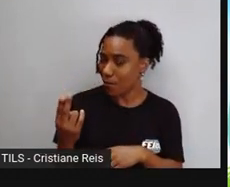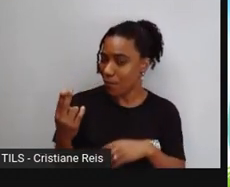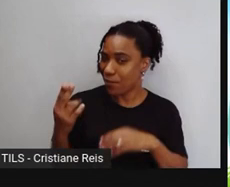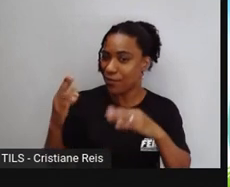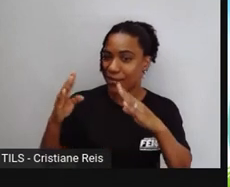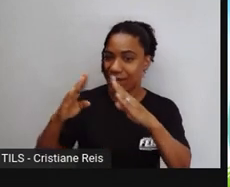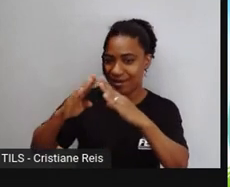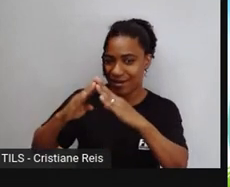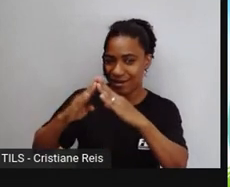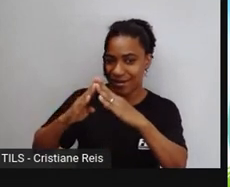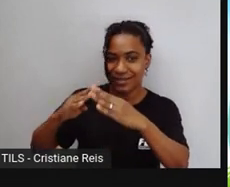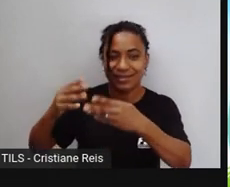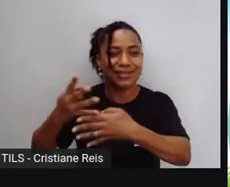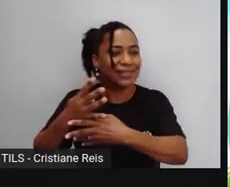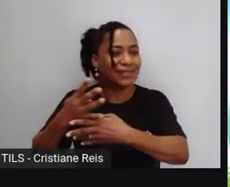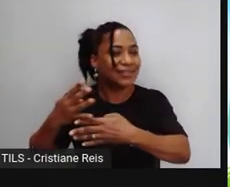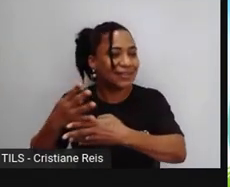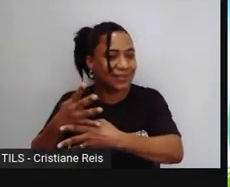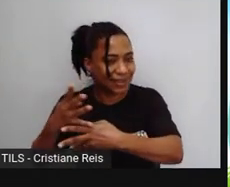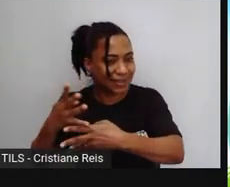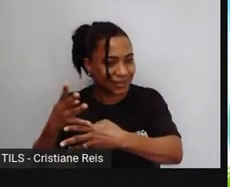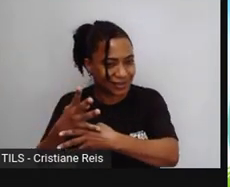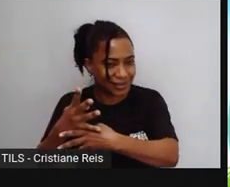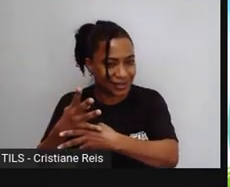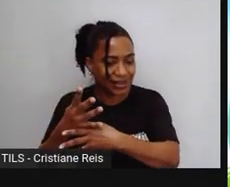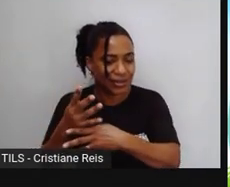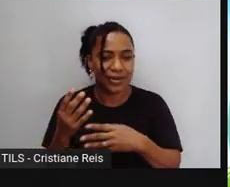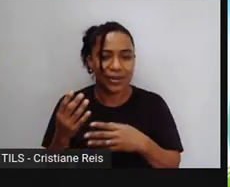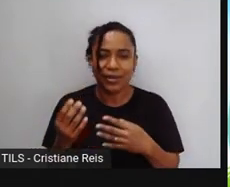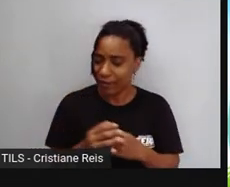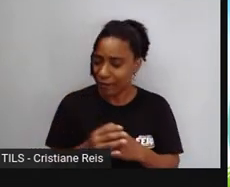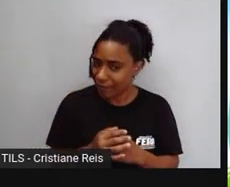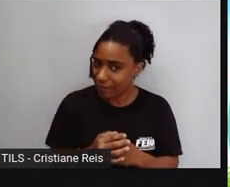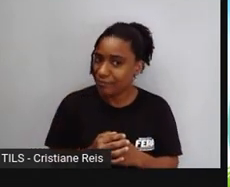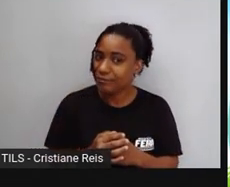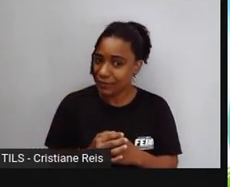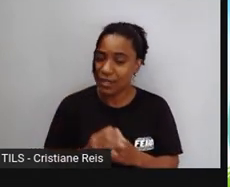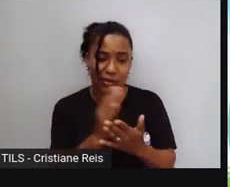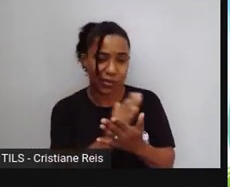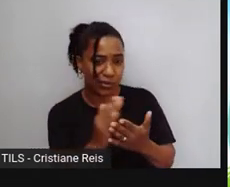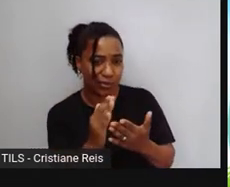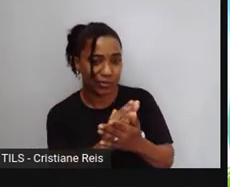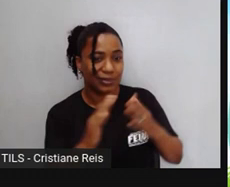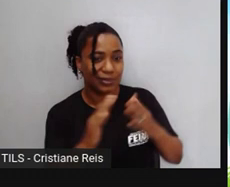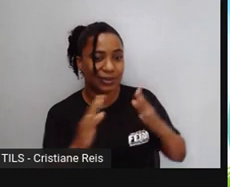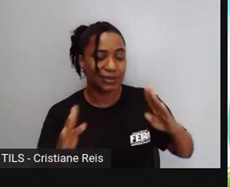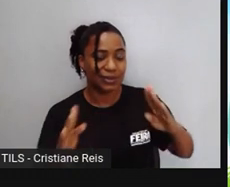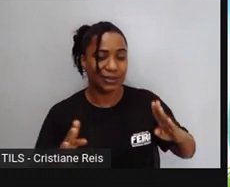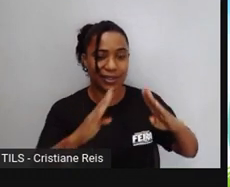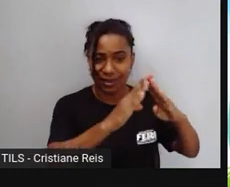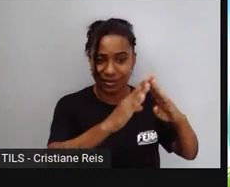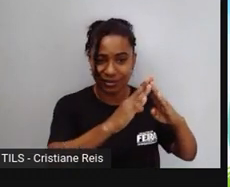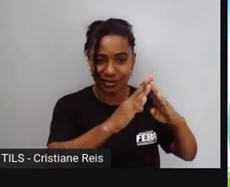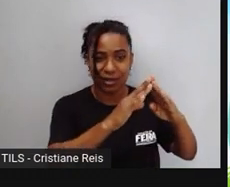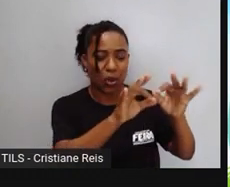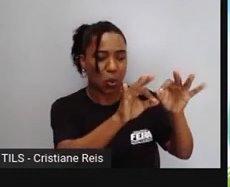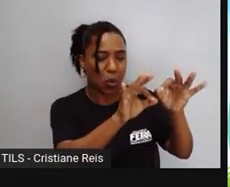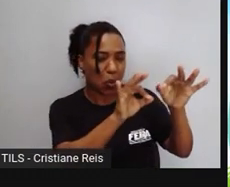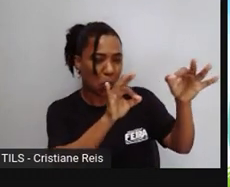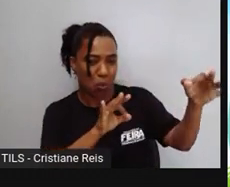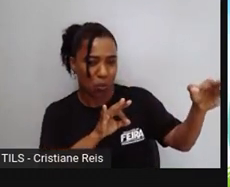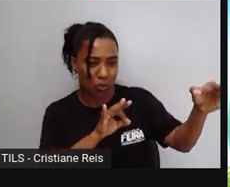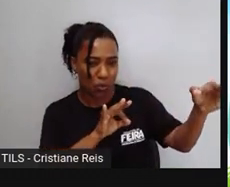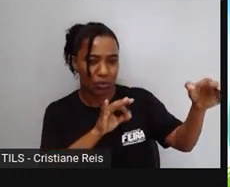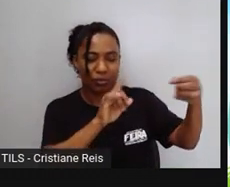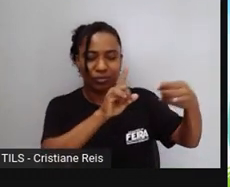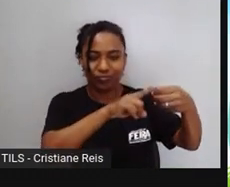essa diferenciação. Existem pessoas que moram mais afastadas do centro da cidade, das grandes